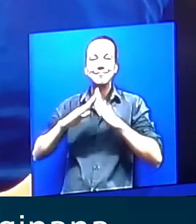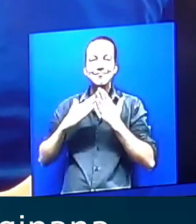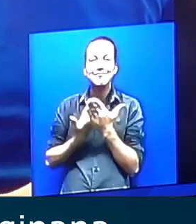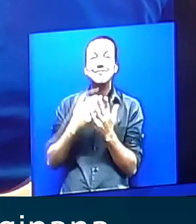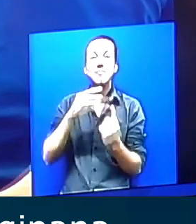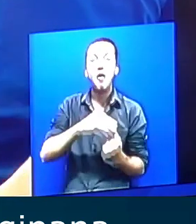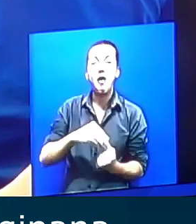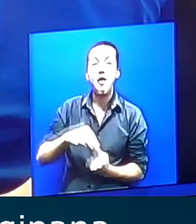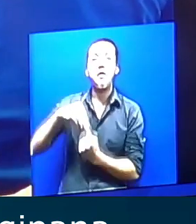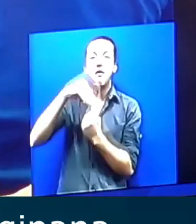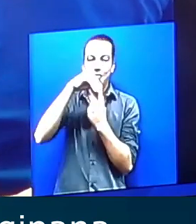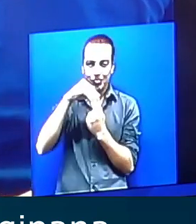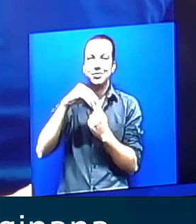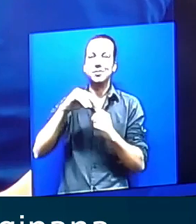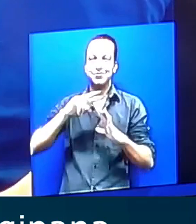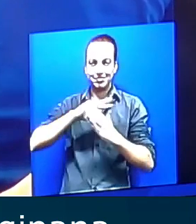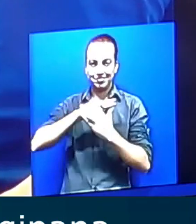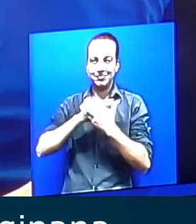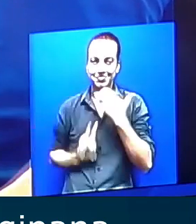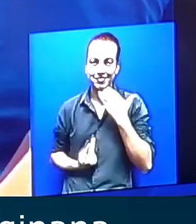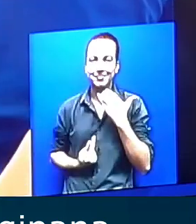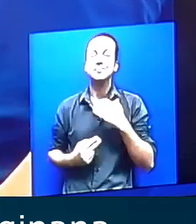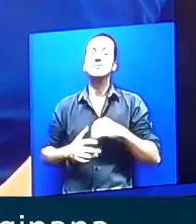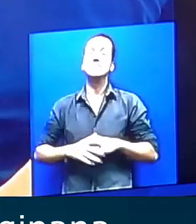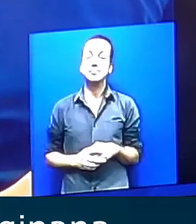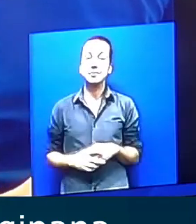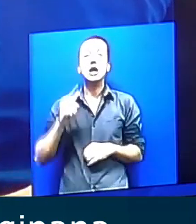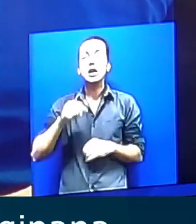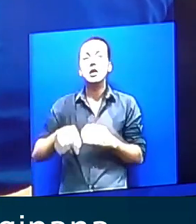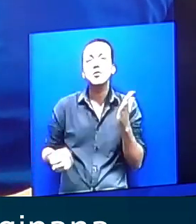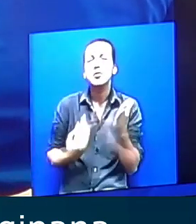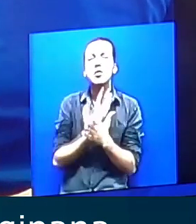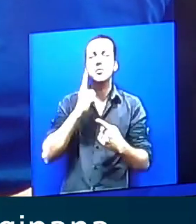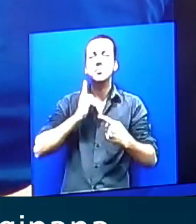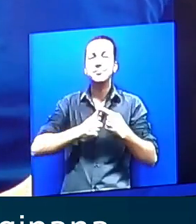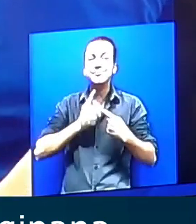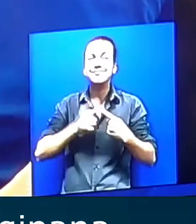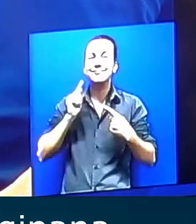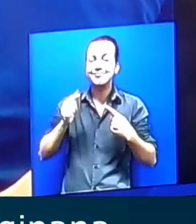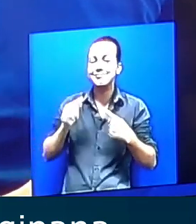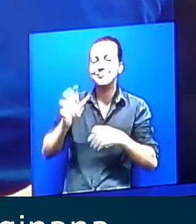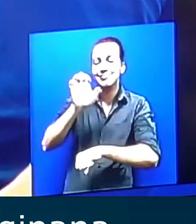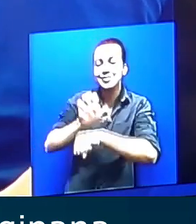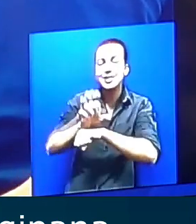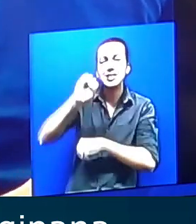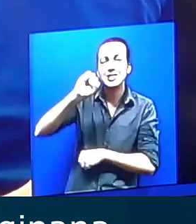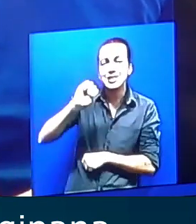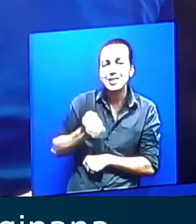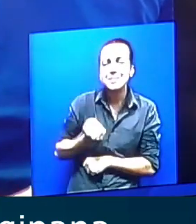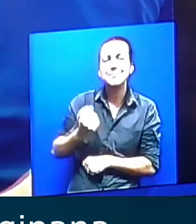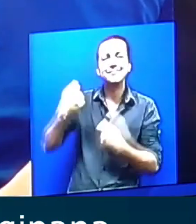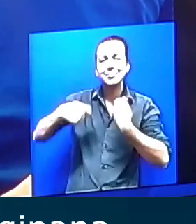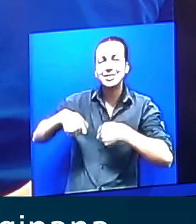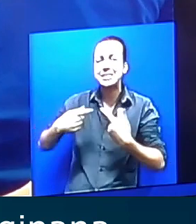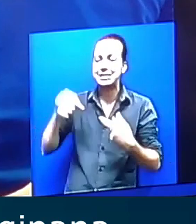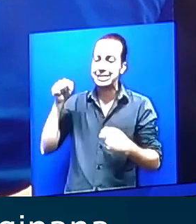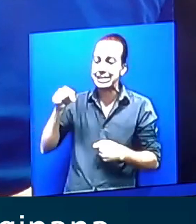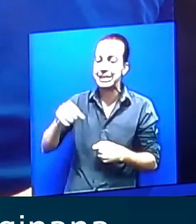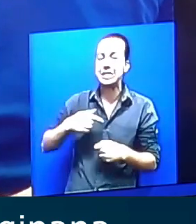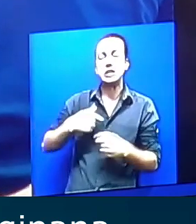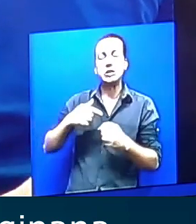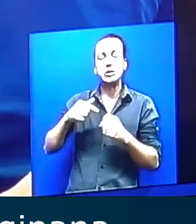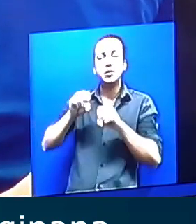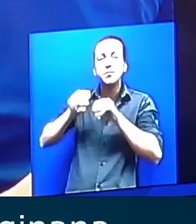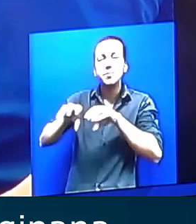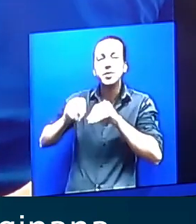instituição, ela foi criada justamente pela necessidade que existe hoje no Estado de ter uma educação mais profissional, uma